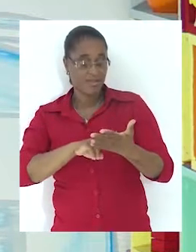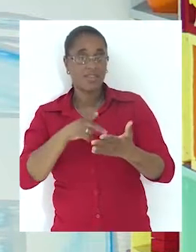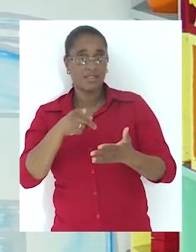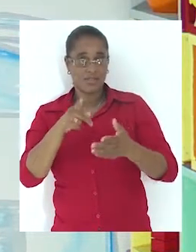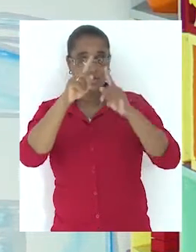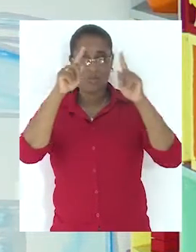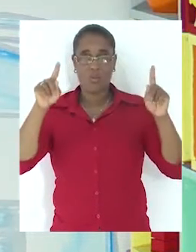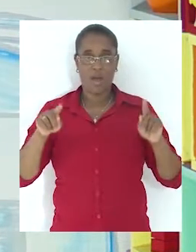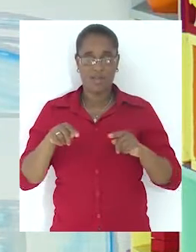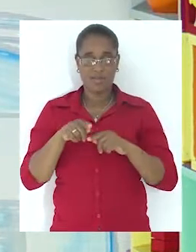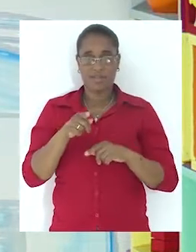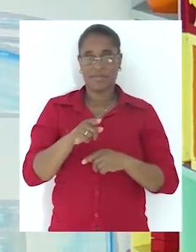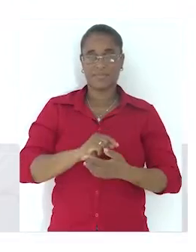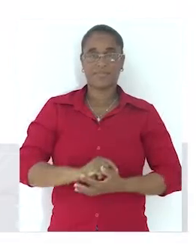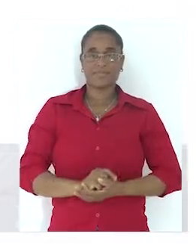quadro.